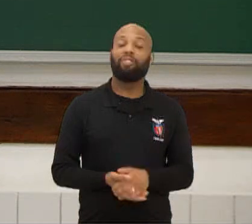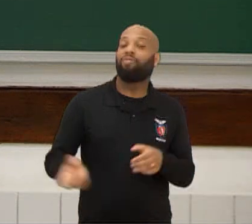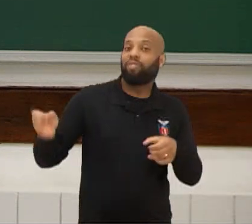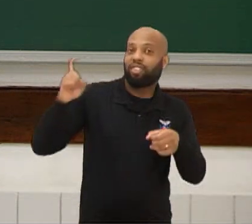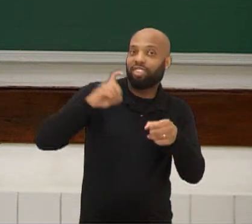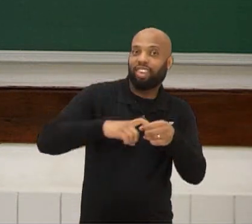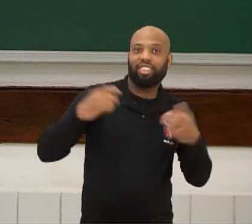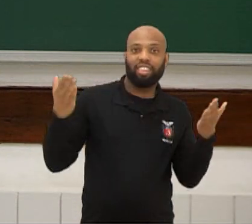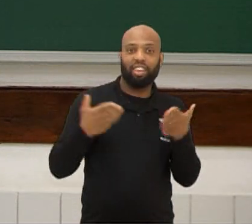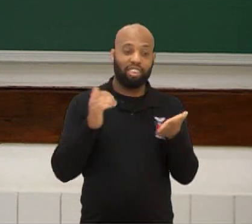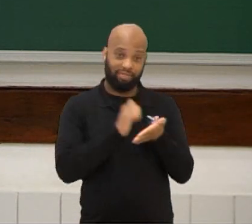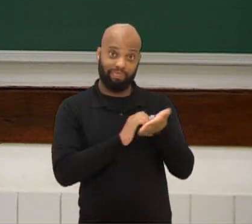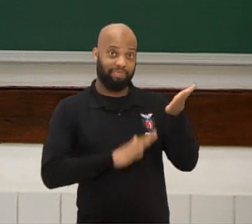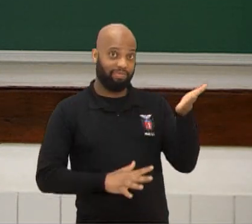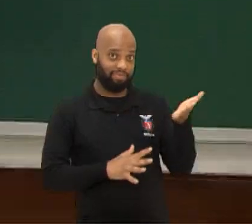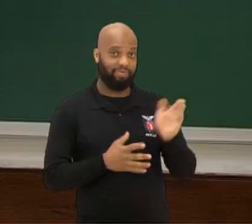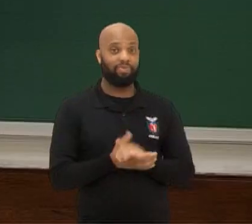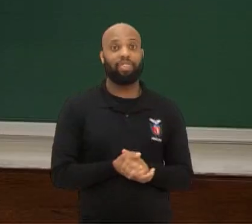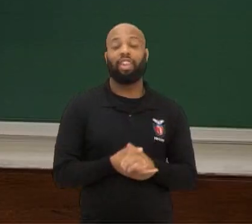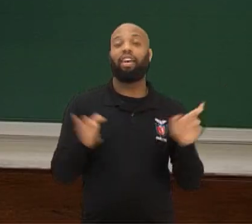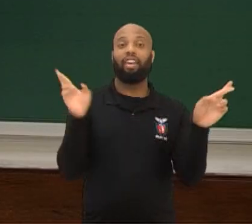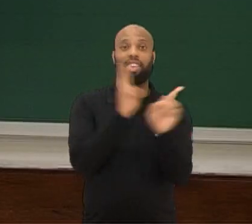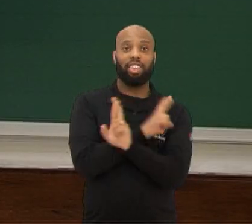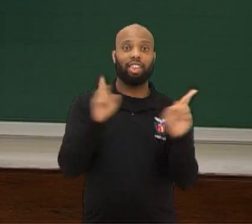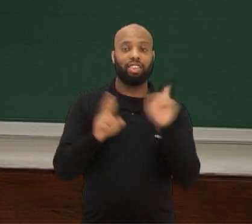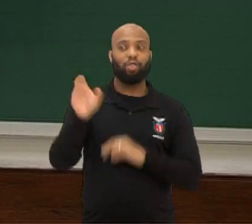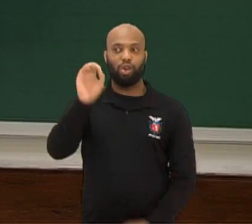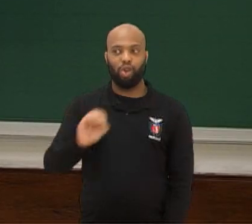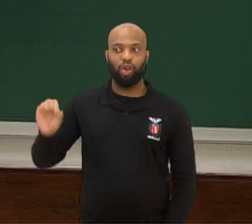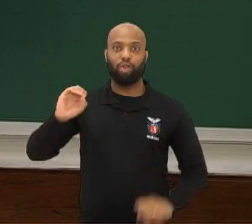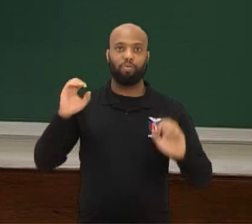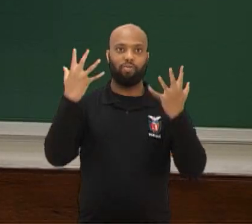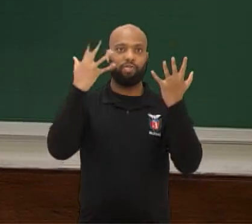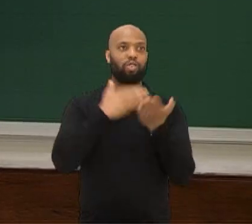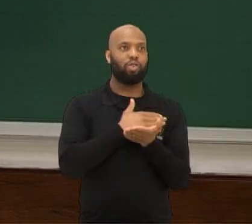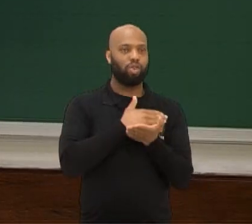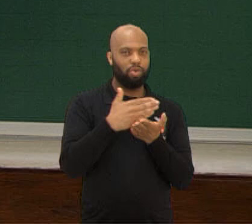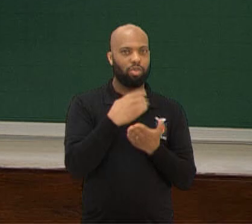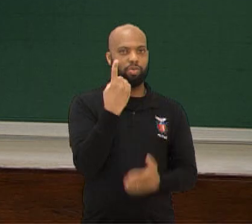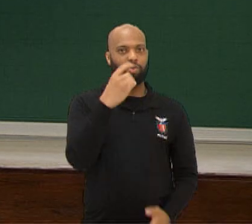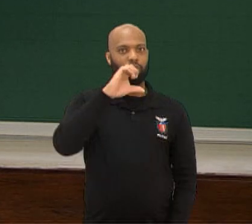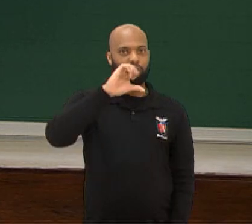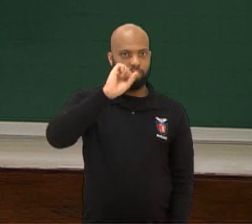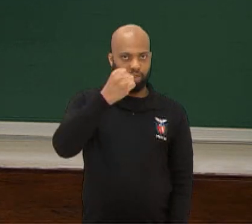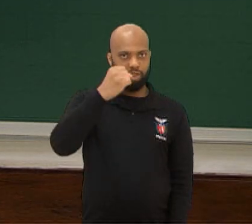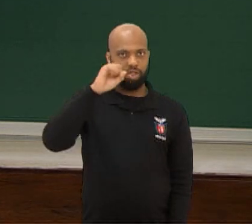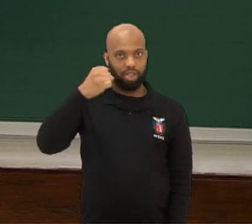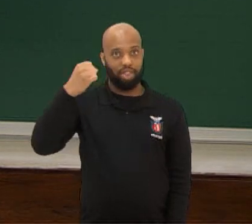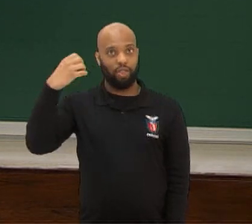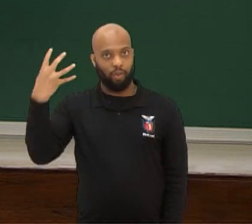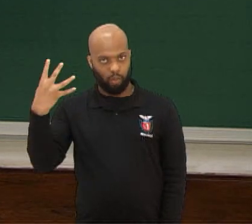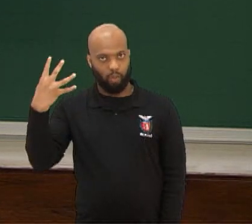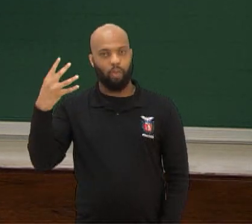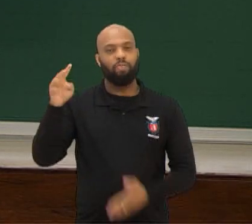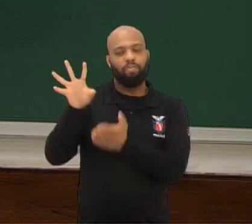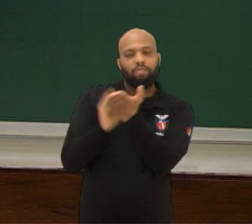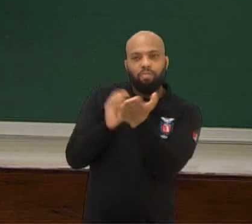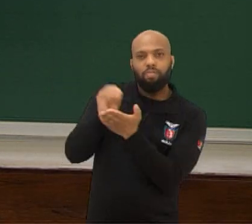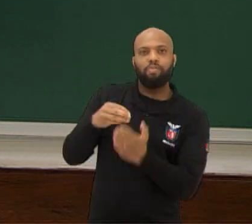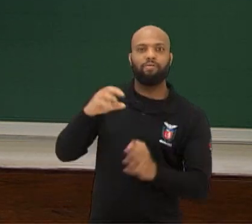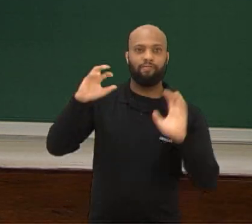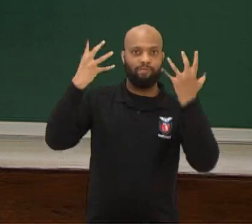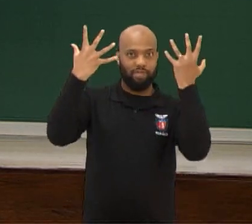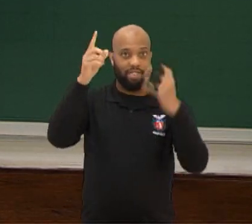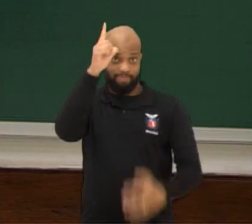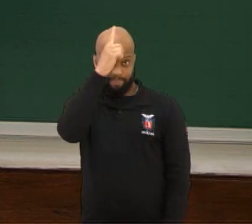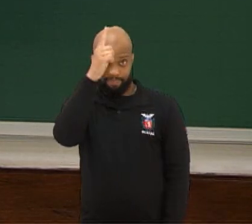Voltamos então ali com a atividade relacionada ao Oktoberfest, iniciou em 1984, inspirada na festa